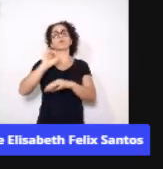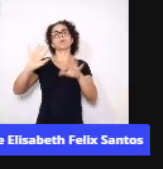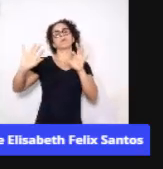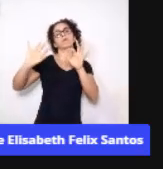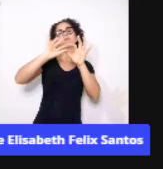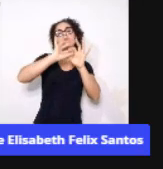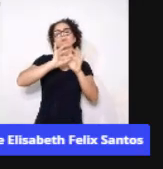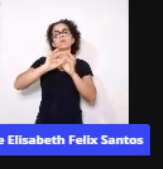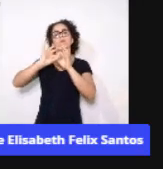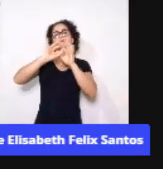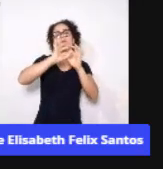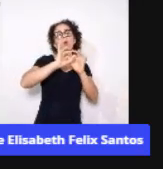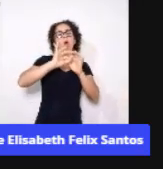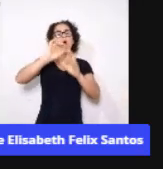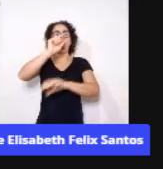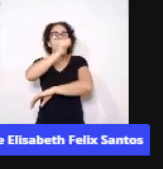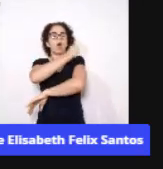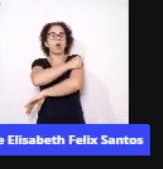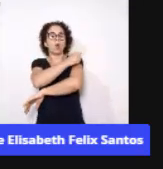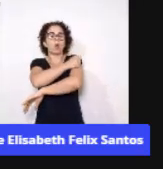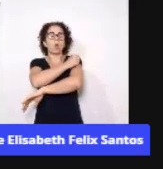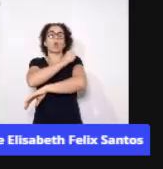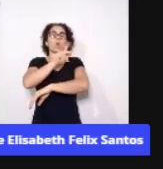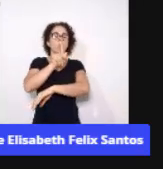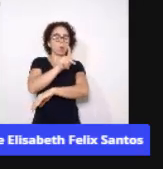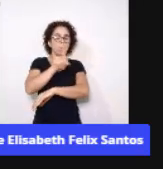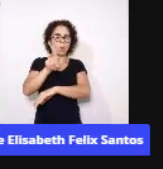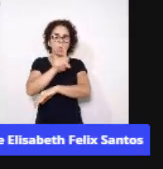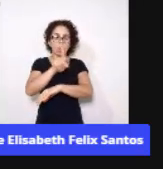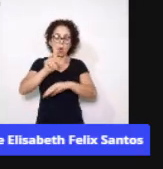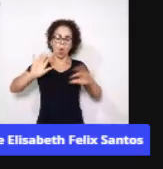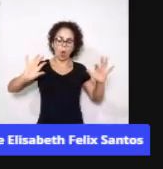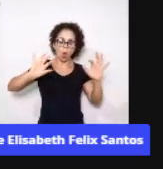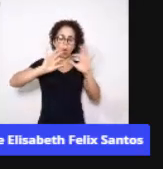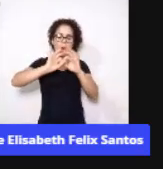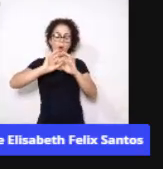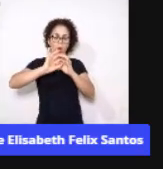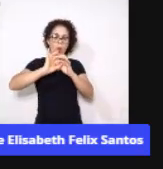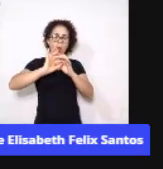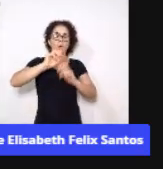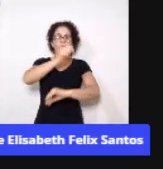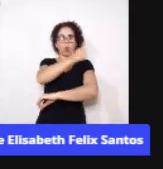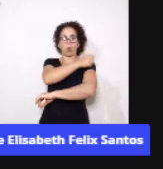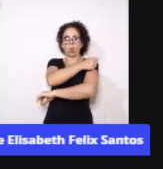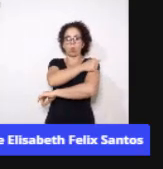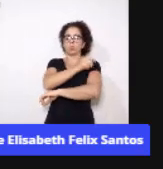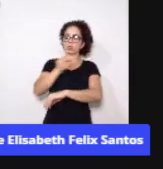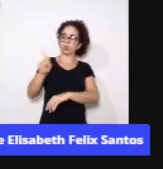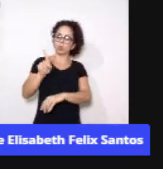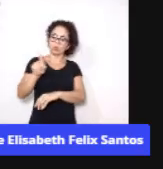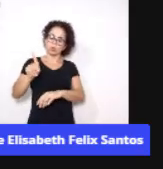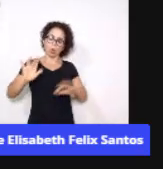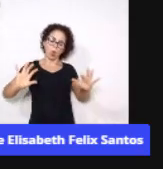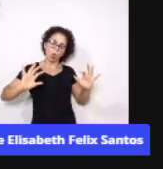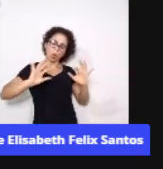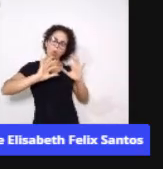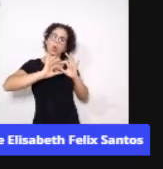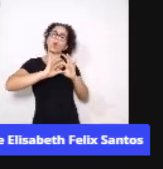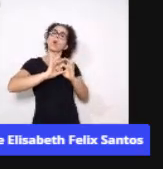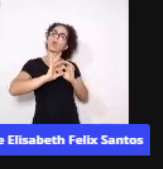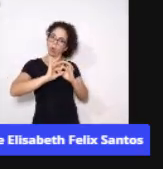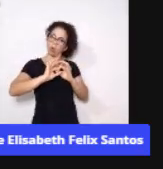que interessante. Acontecer um estreitamento entre um aluno e o professor. Ou seja, um